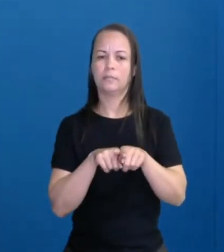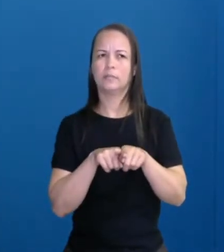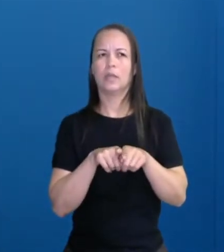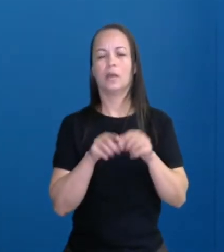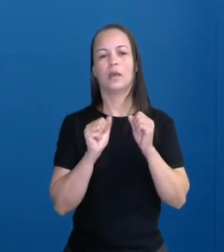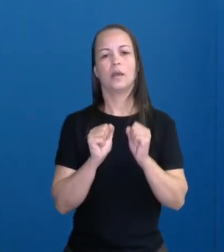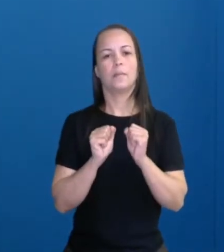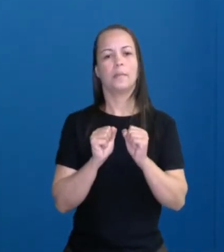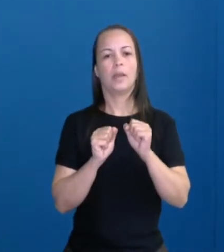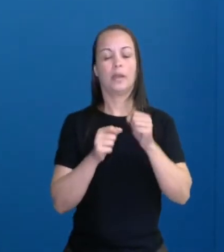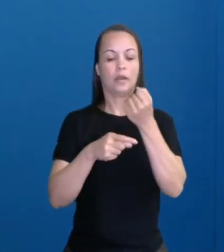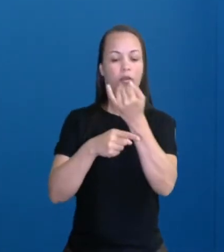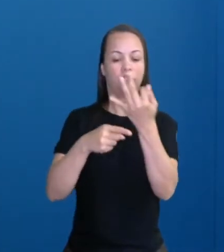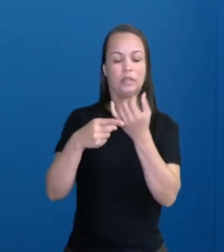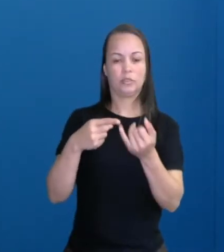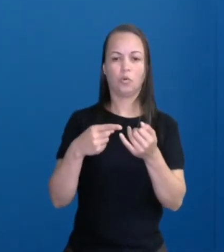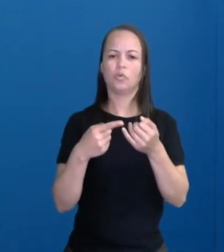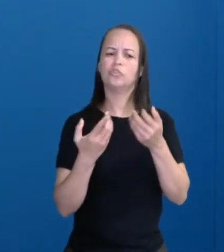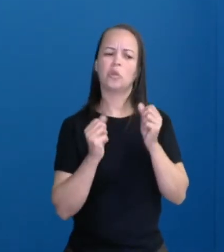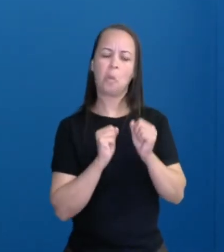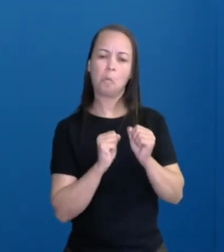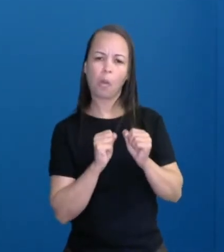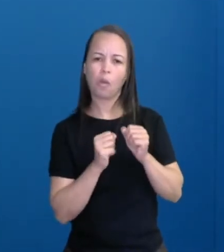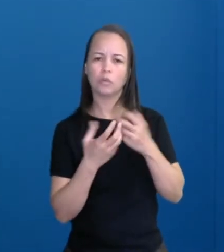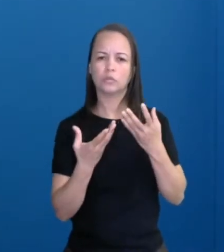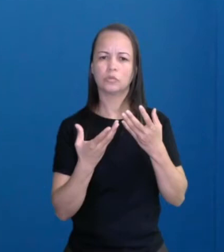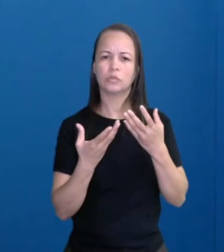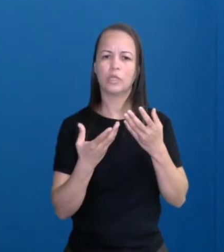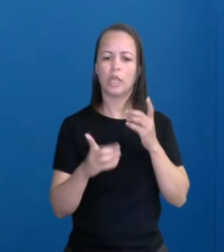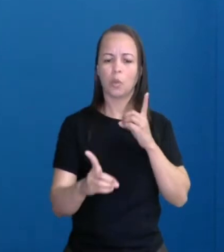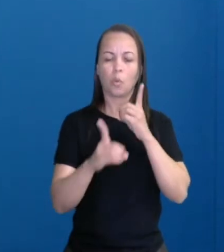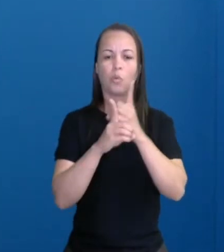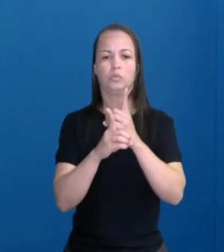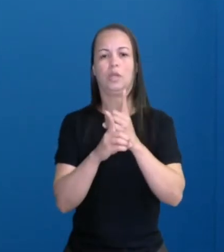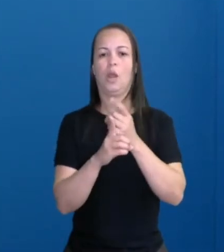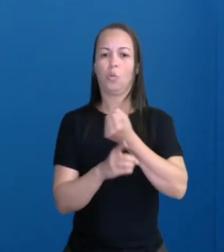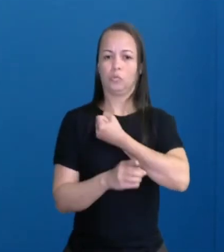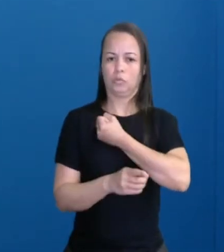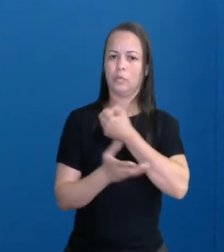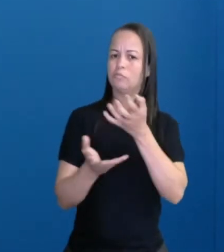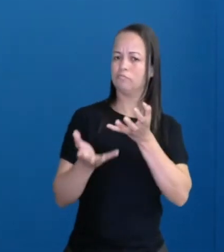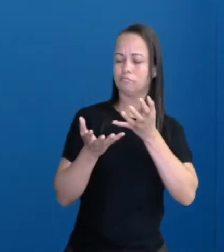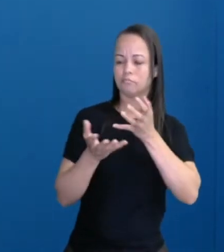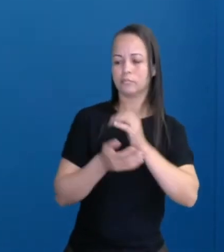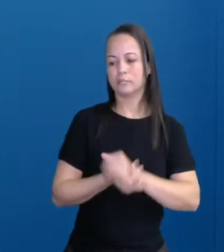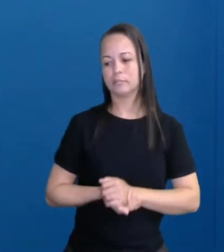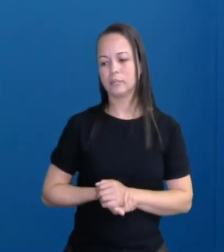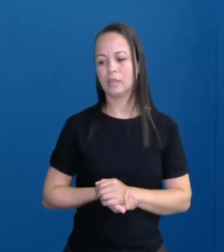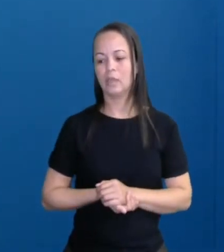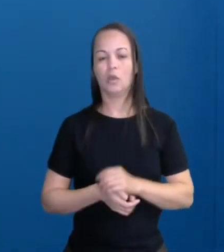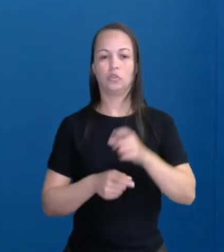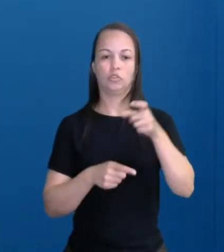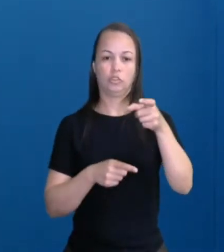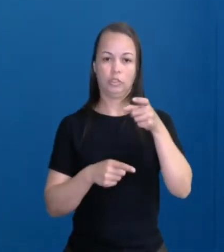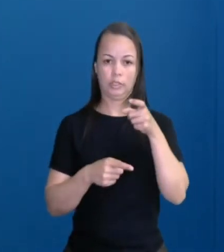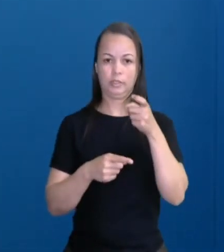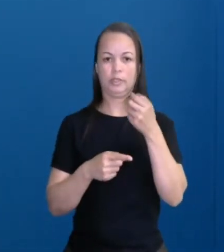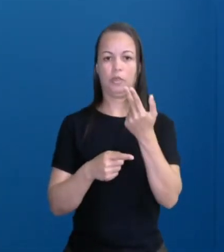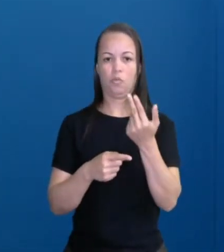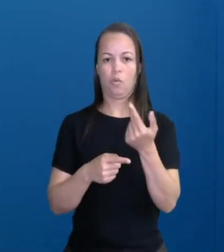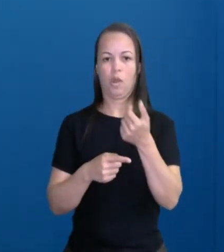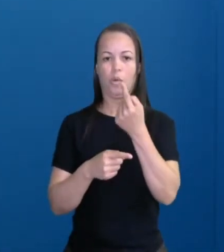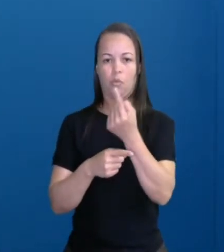nos convém para achar as variáveis que a gente quer. Então, x sobre 40 é igual a 1/4 e aí